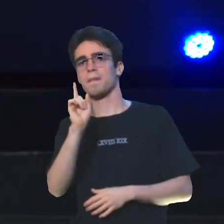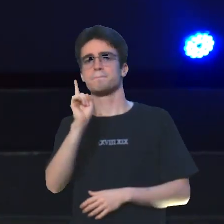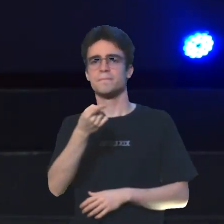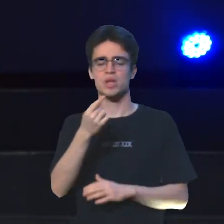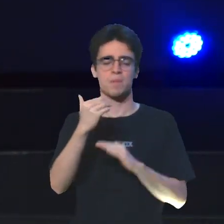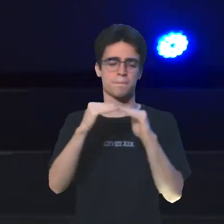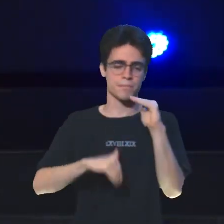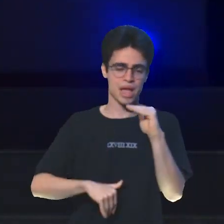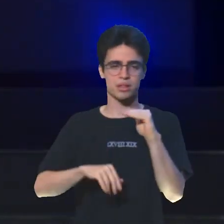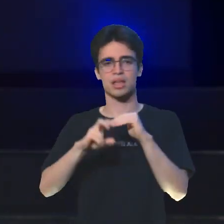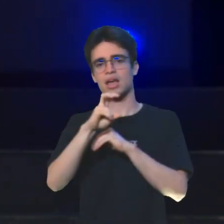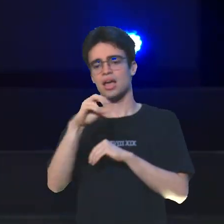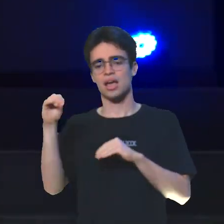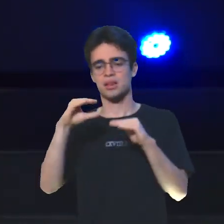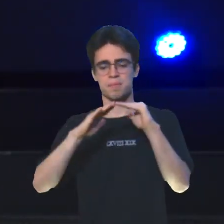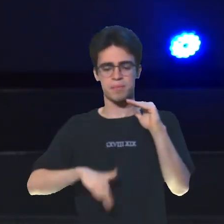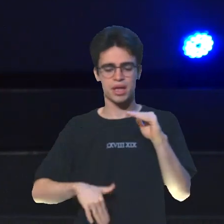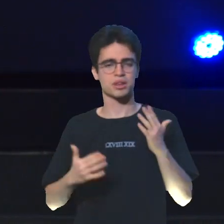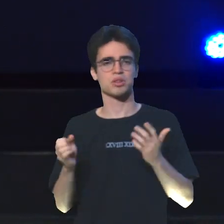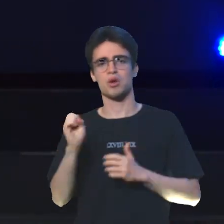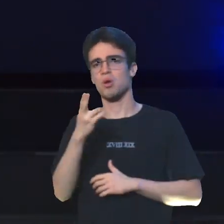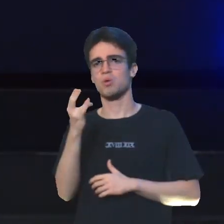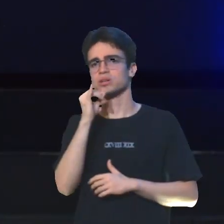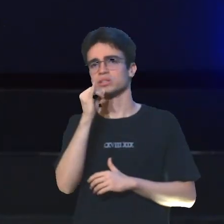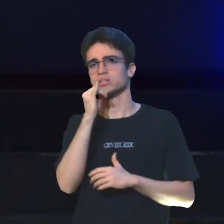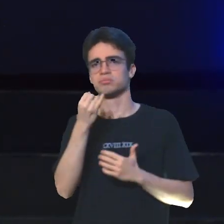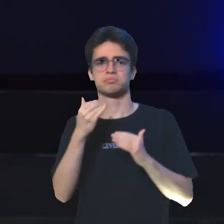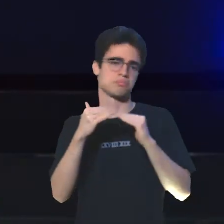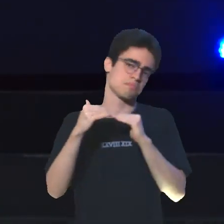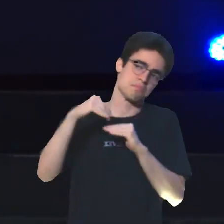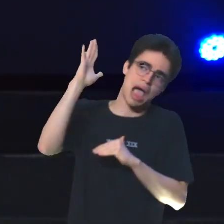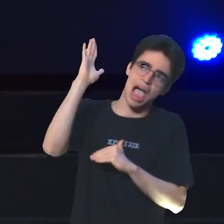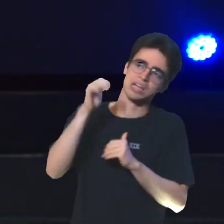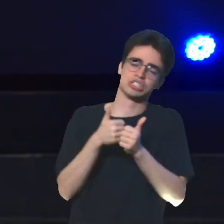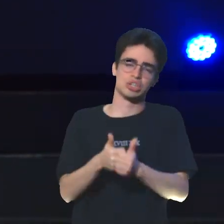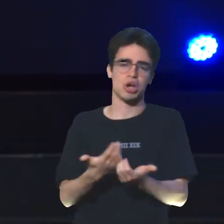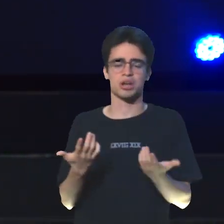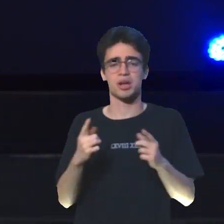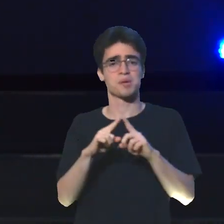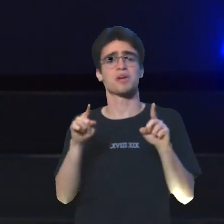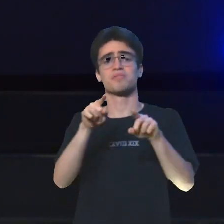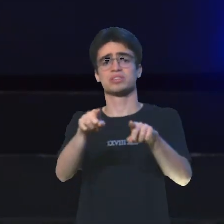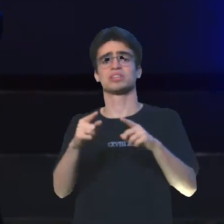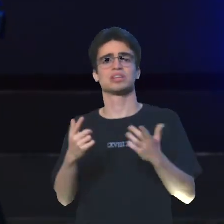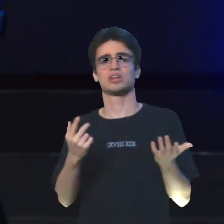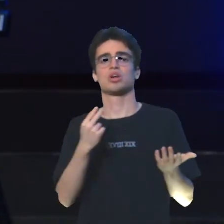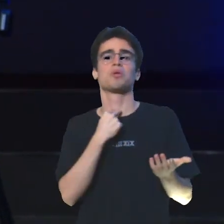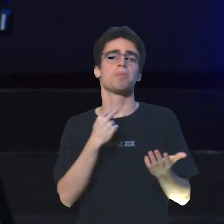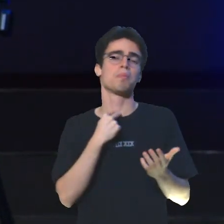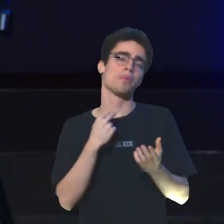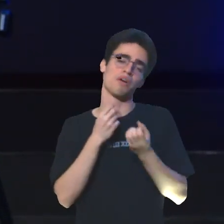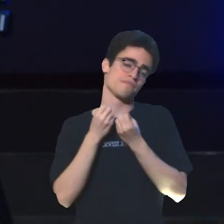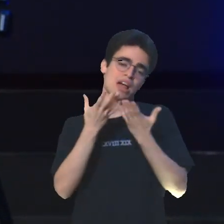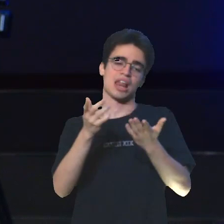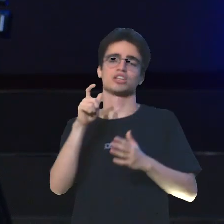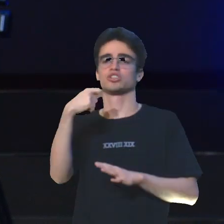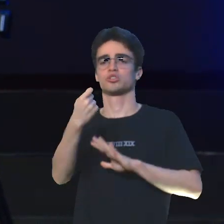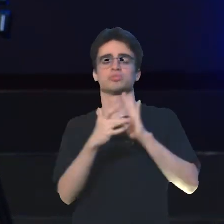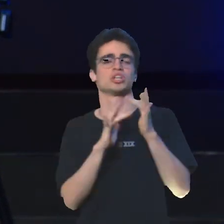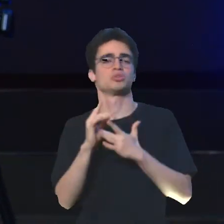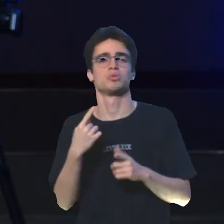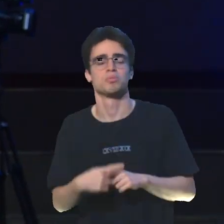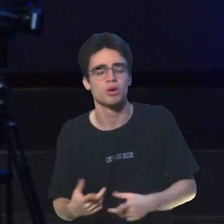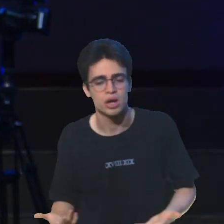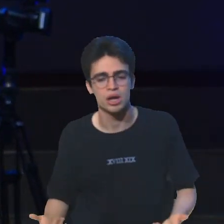de 500, ou até mesmo mais do que tudo isso, por que você não pode falar de Jesus nas suas redes? O que